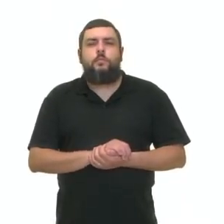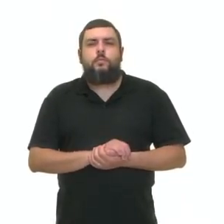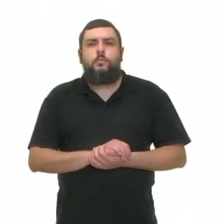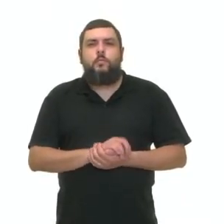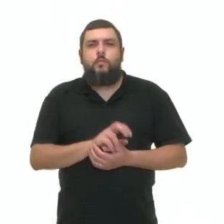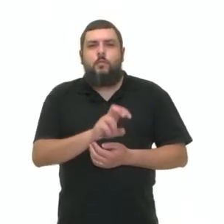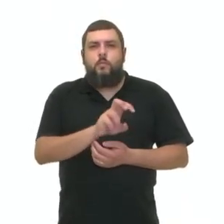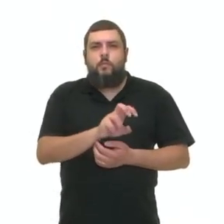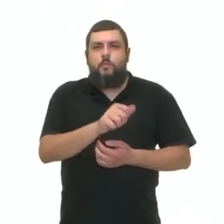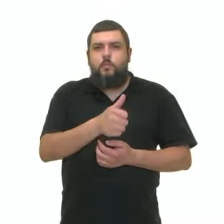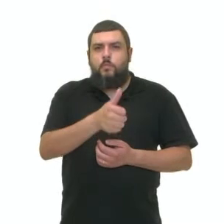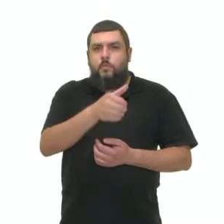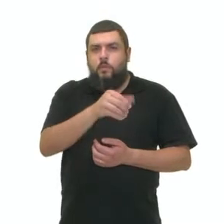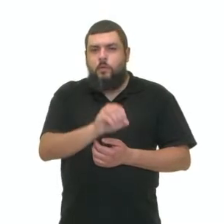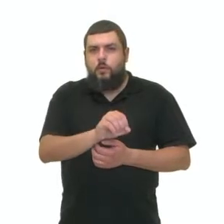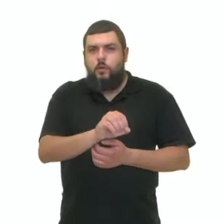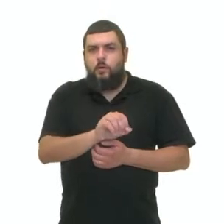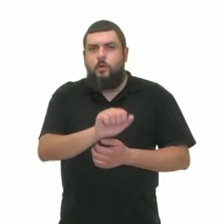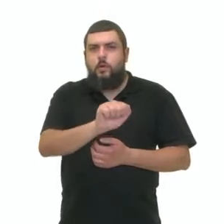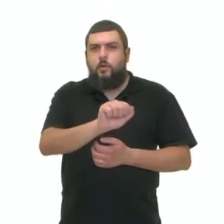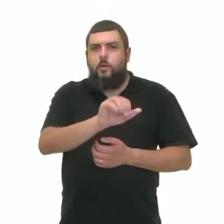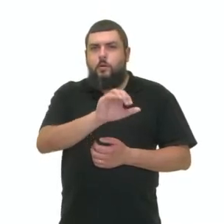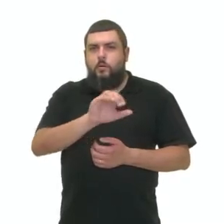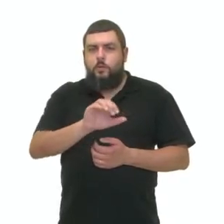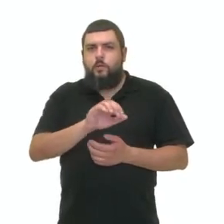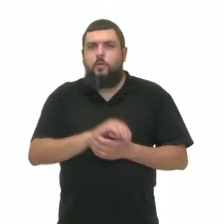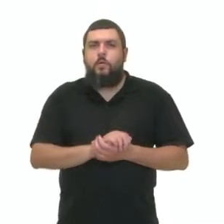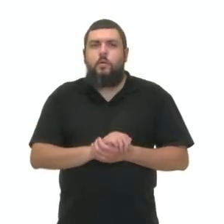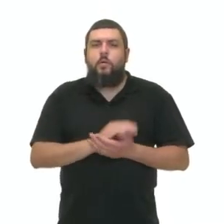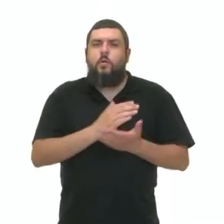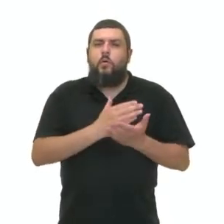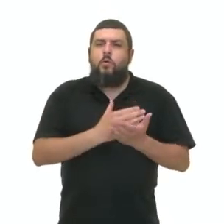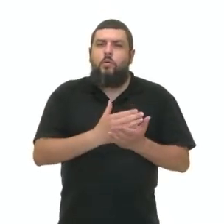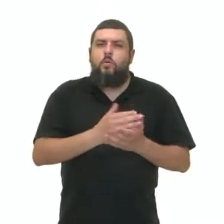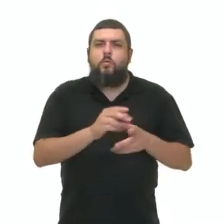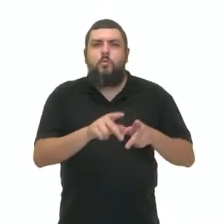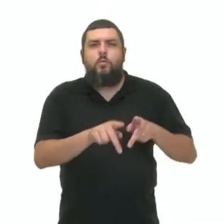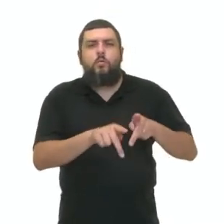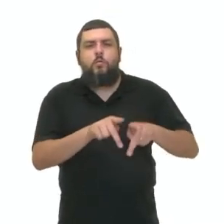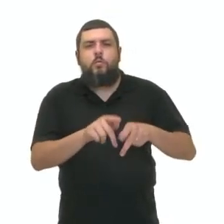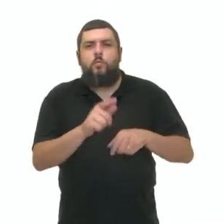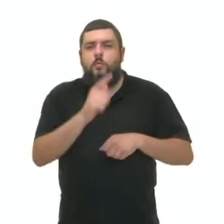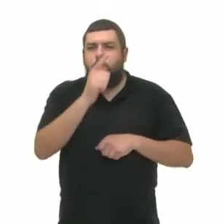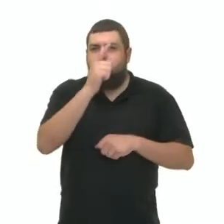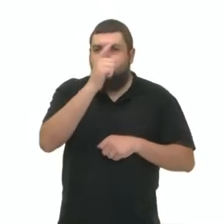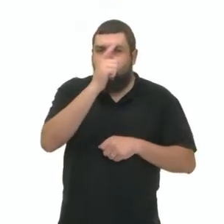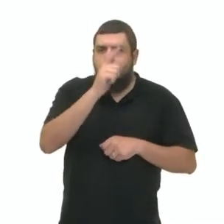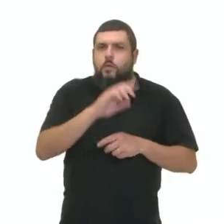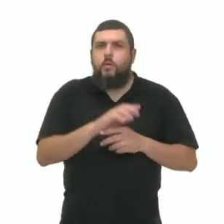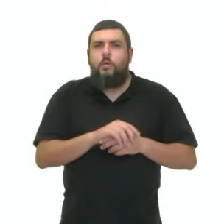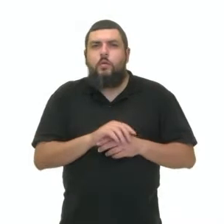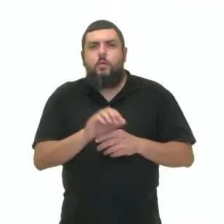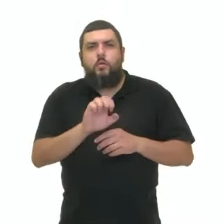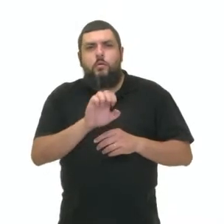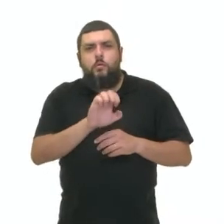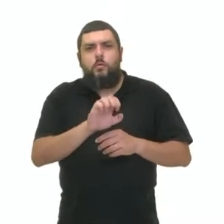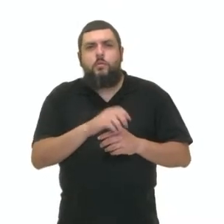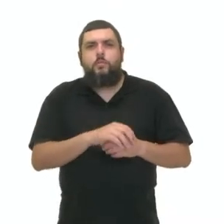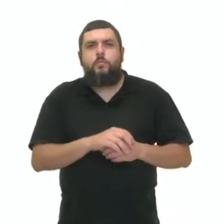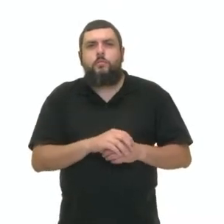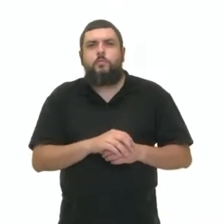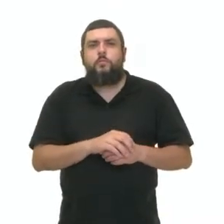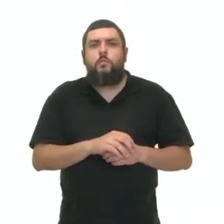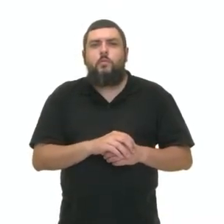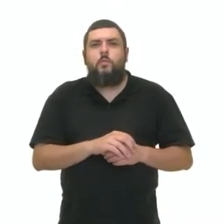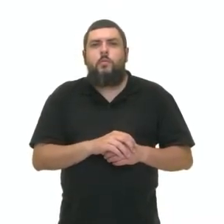510 a.C. Começou lá com os latinos, os etruscos, 270 a.C., 220, e eles